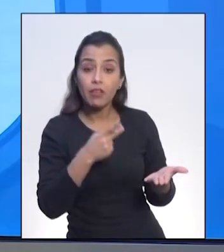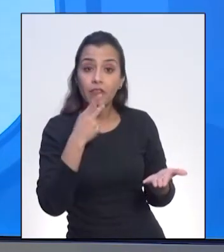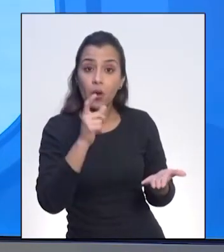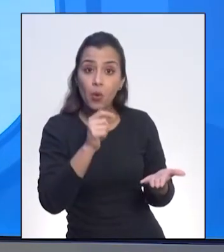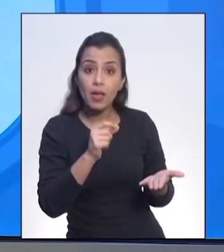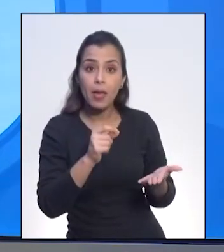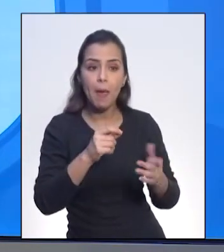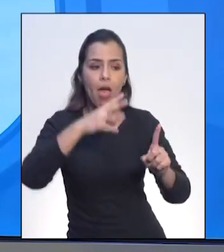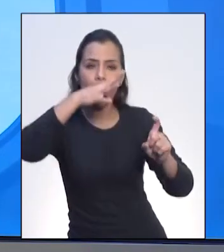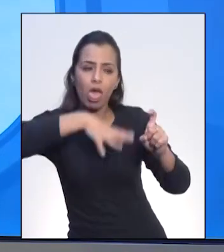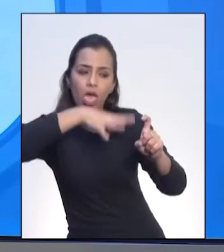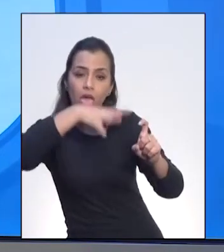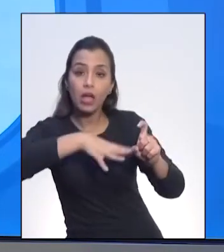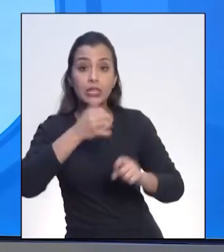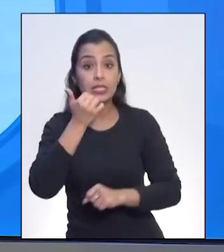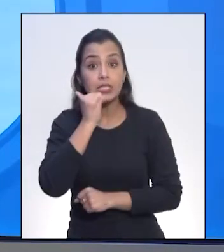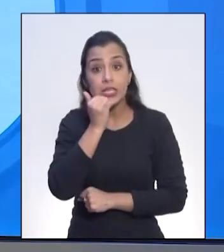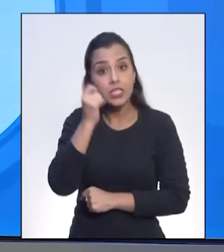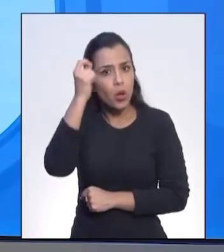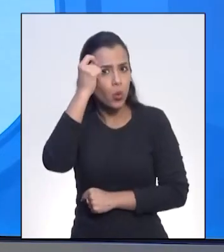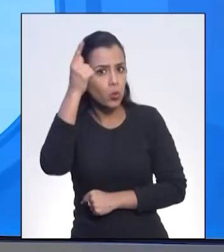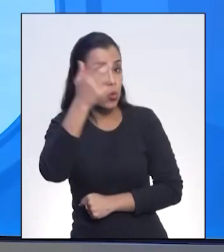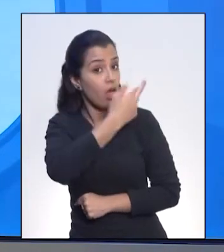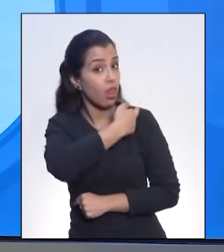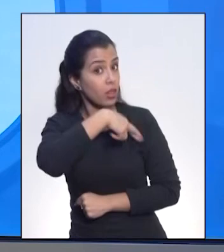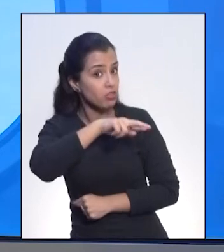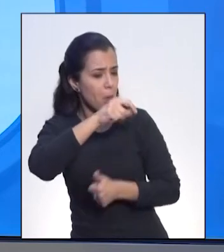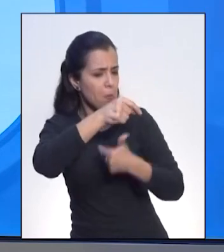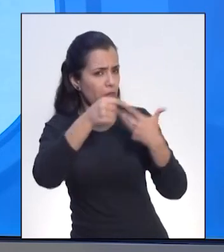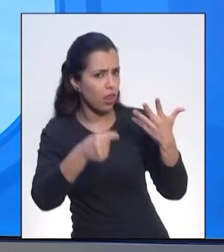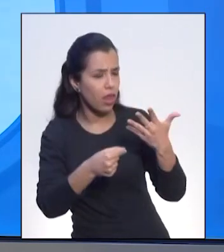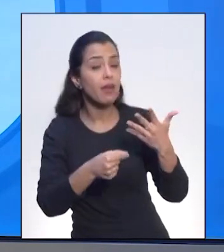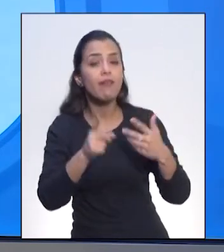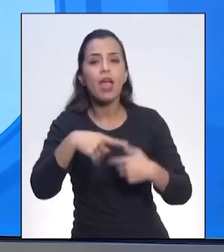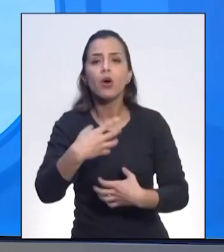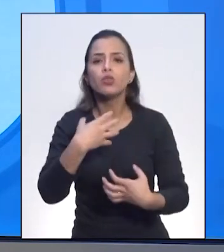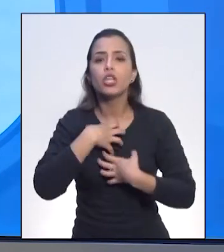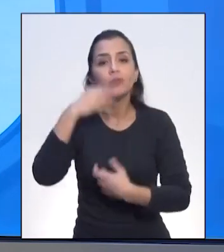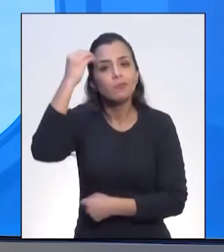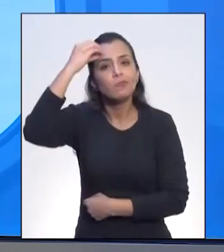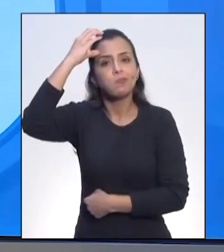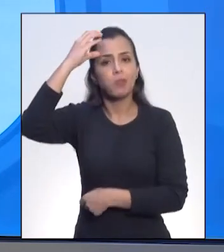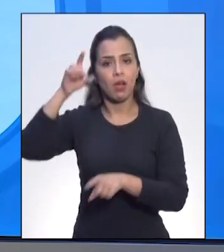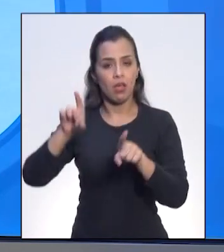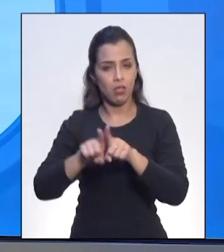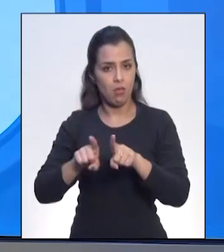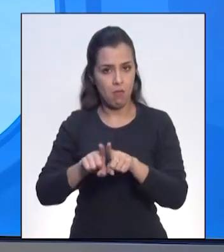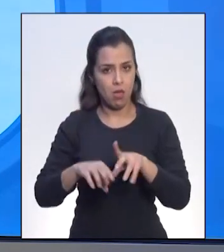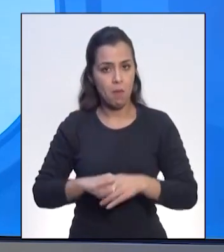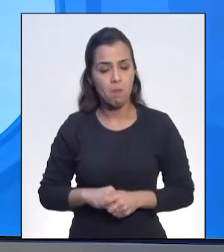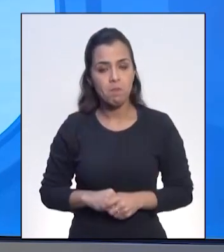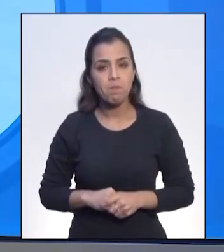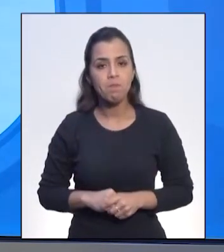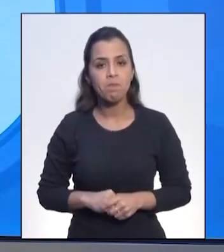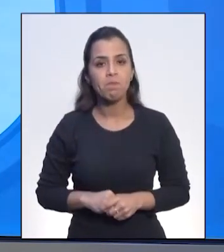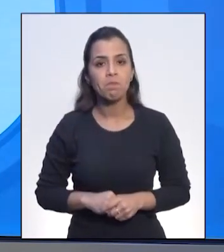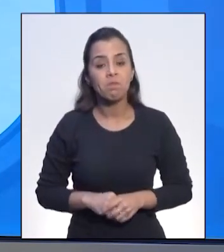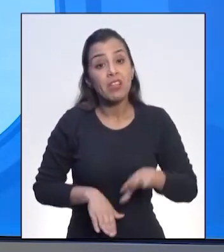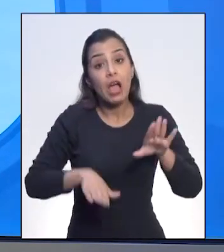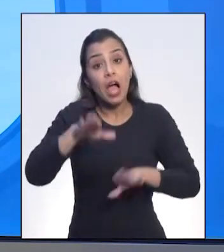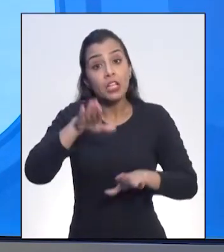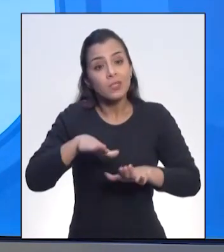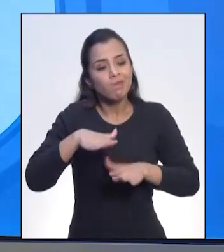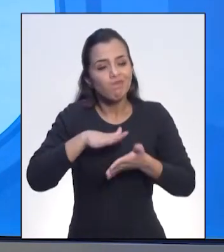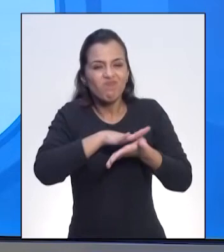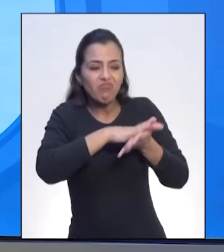aqui mito, ciência, cultura, religião, que também são outras formas de conhecimento. E que muitas vezes são